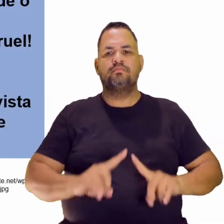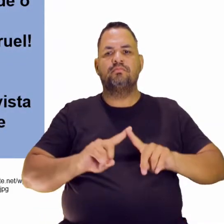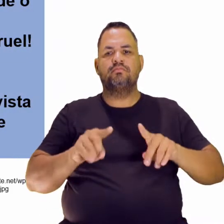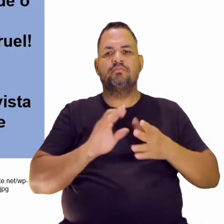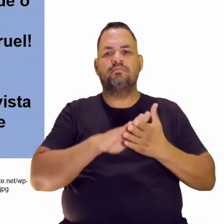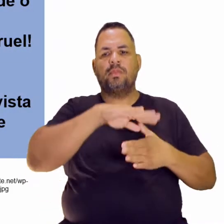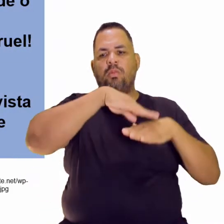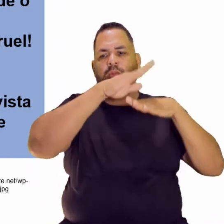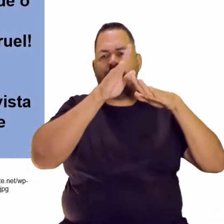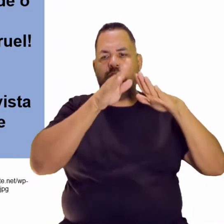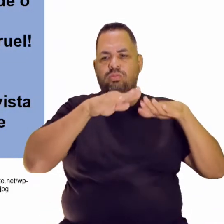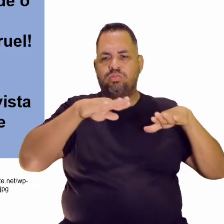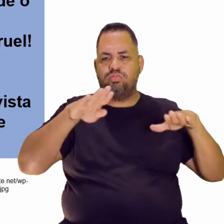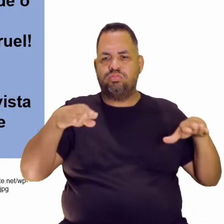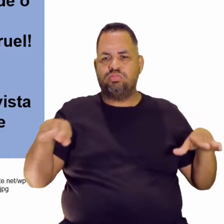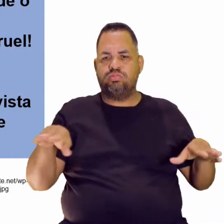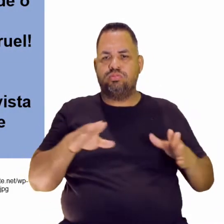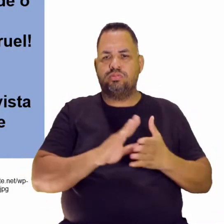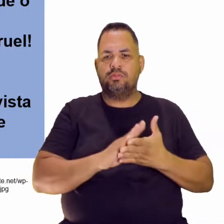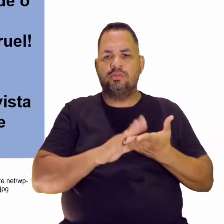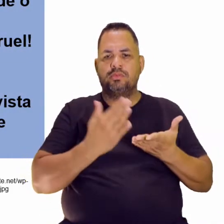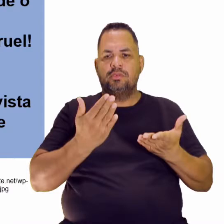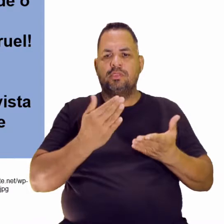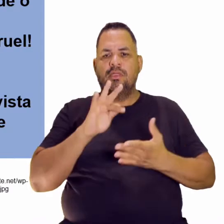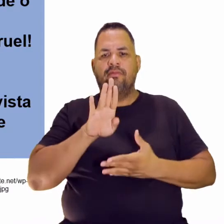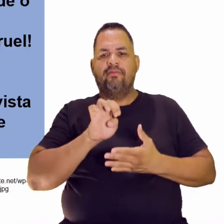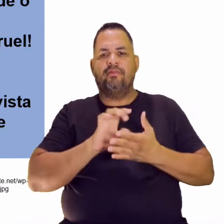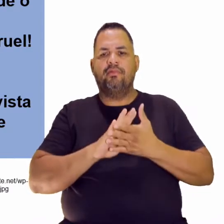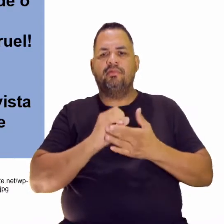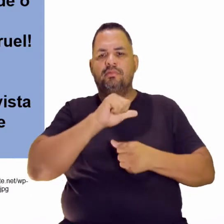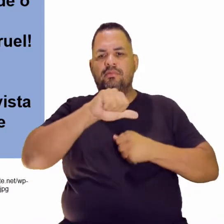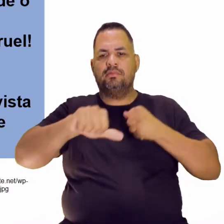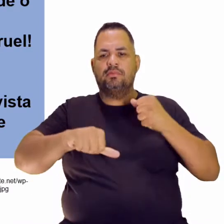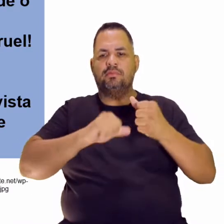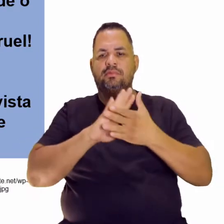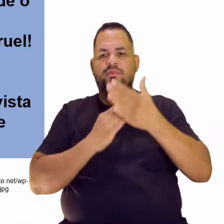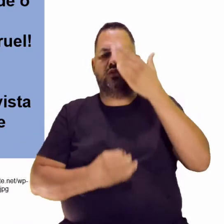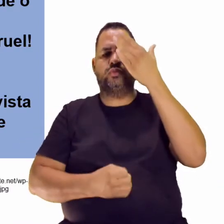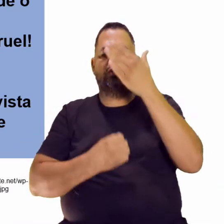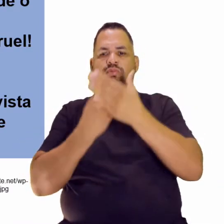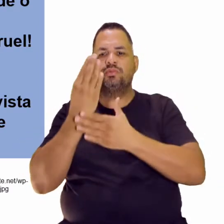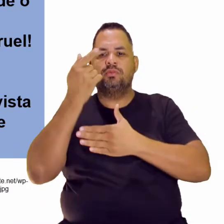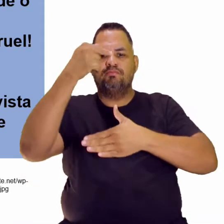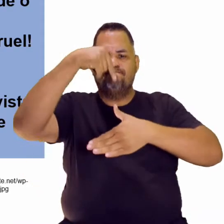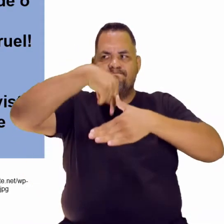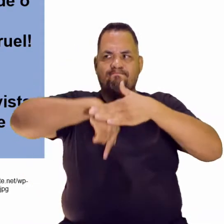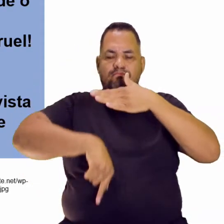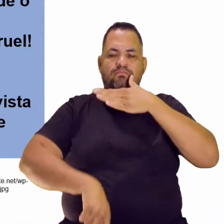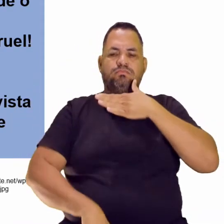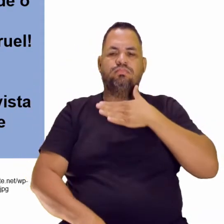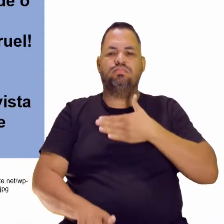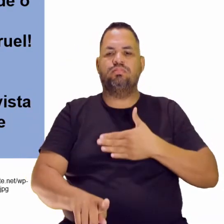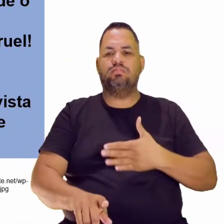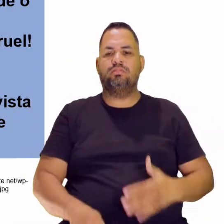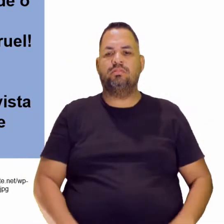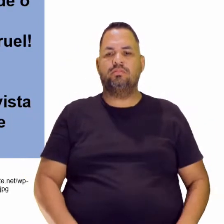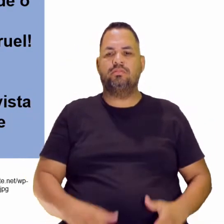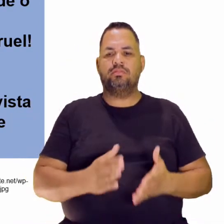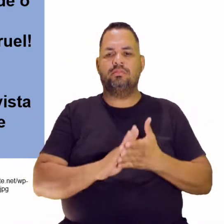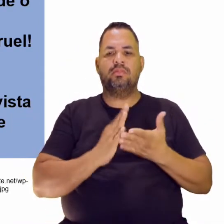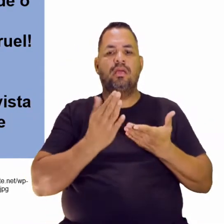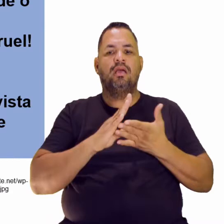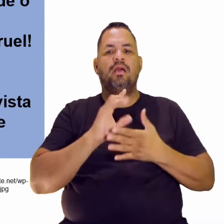Mas na onda do mar que irado freme, tornando a aparecer desde o profundo,